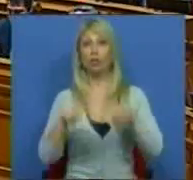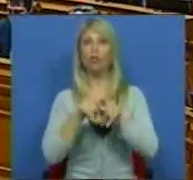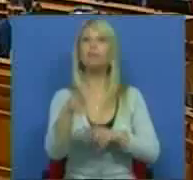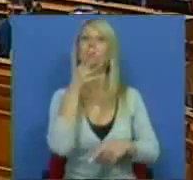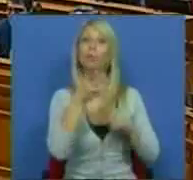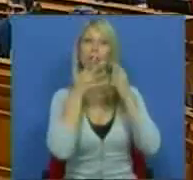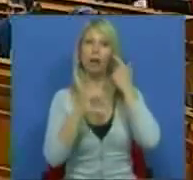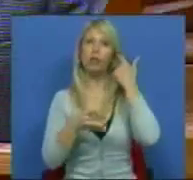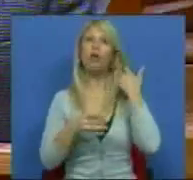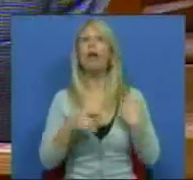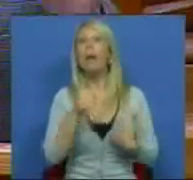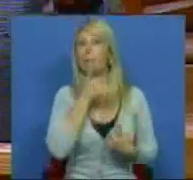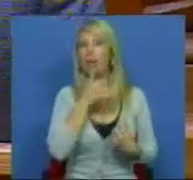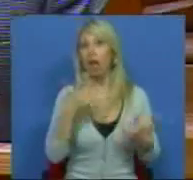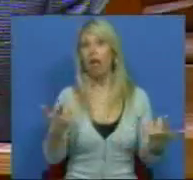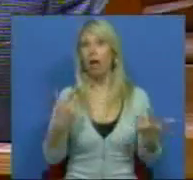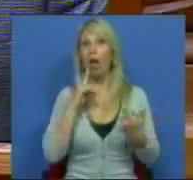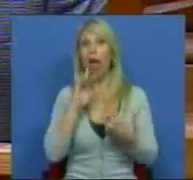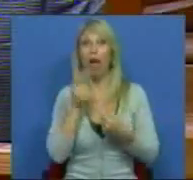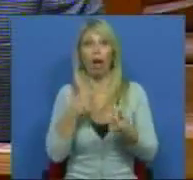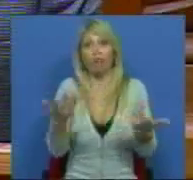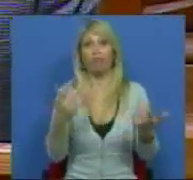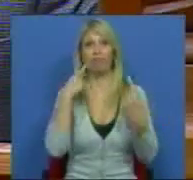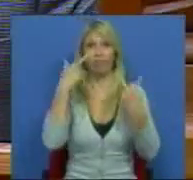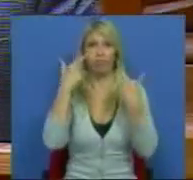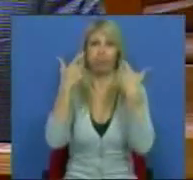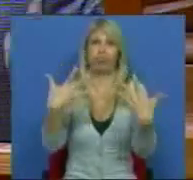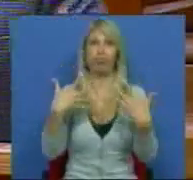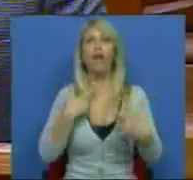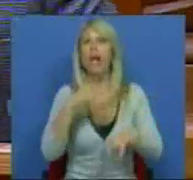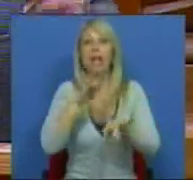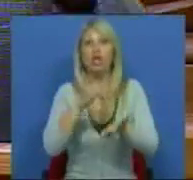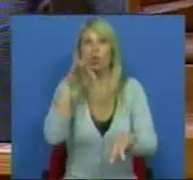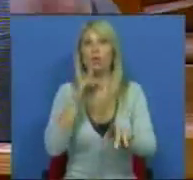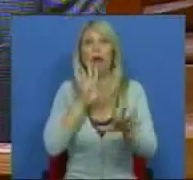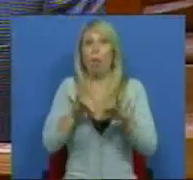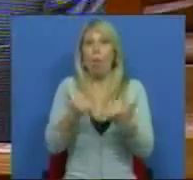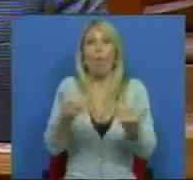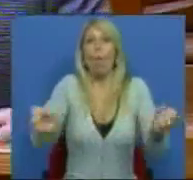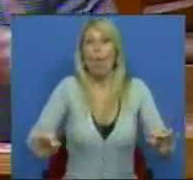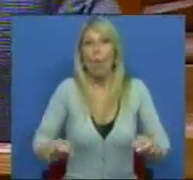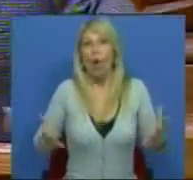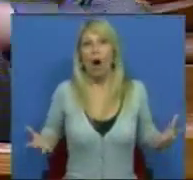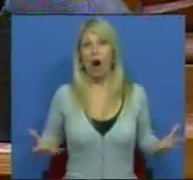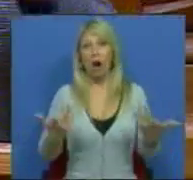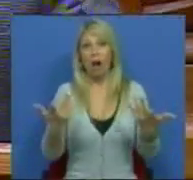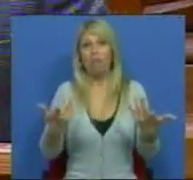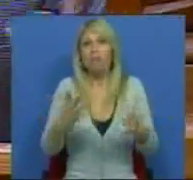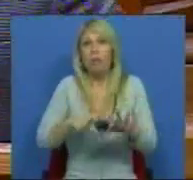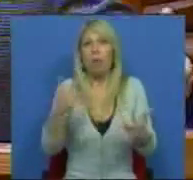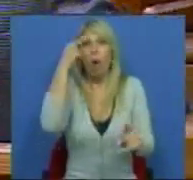deputados, a medida é simbólica da indiferença social, é simbólica até pela sua inutilidade, pela